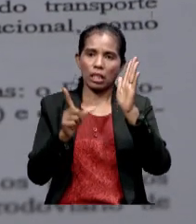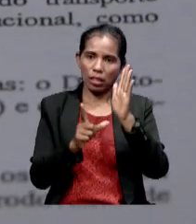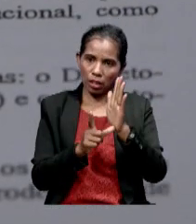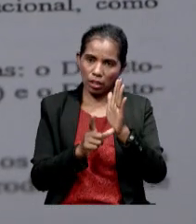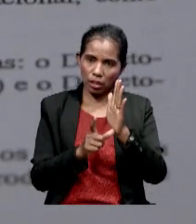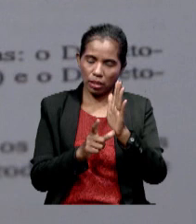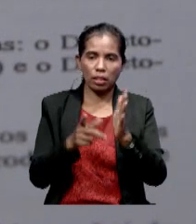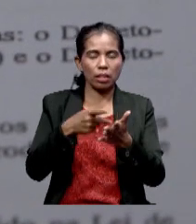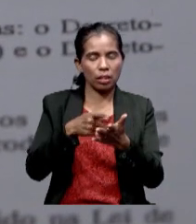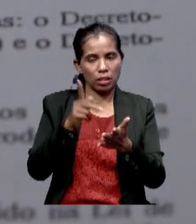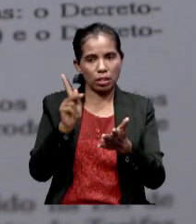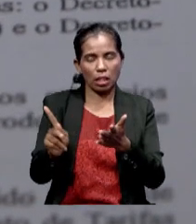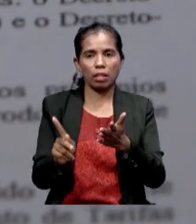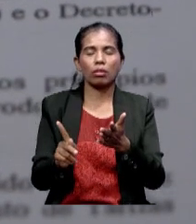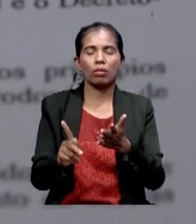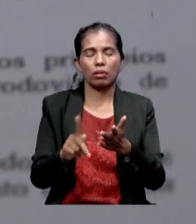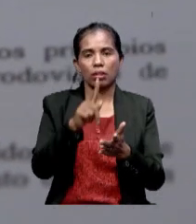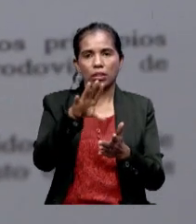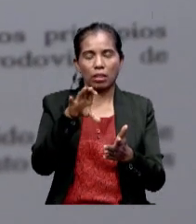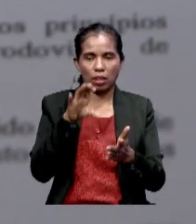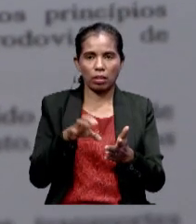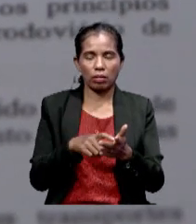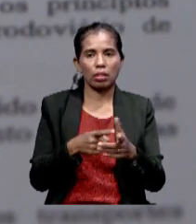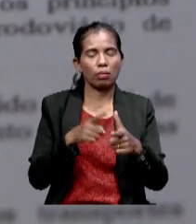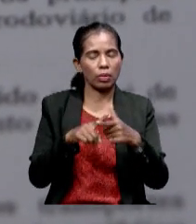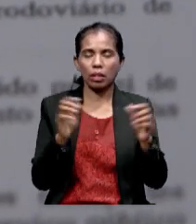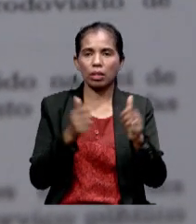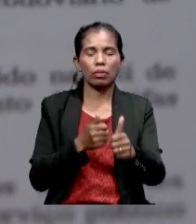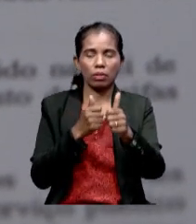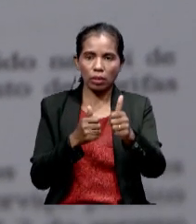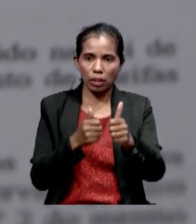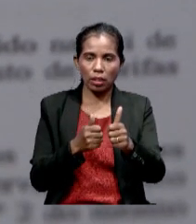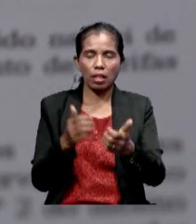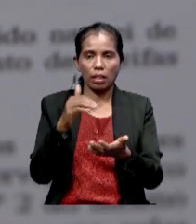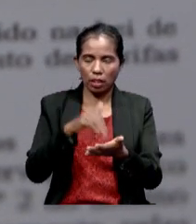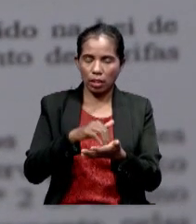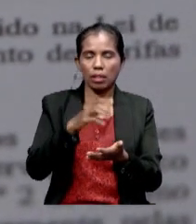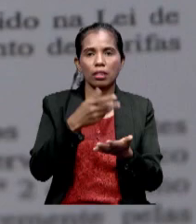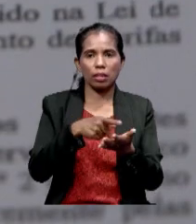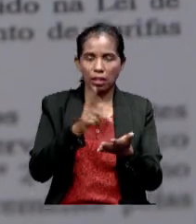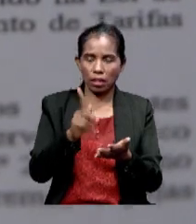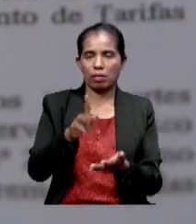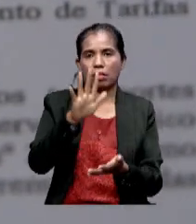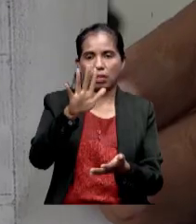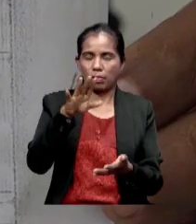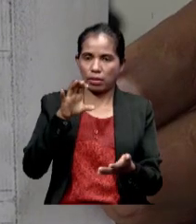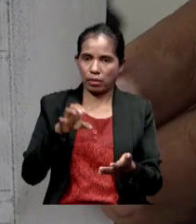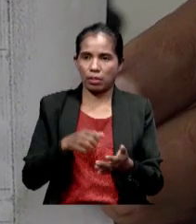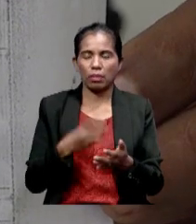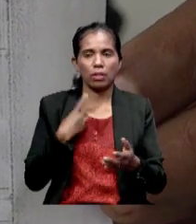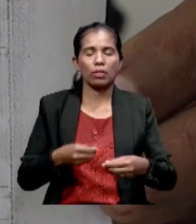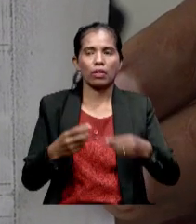segundo turmai se aplika ida 500 dolar. Depois sirlaku kumpri na fati ida ne maka ami se aplika sansona